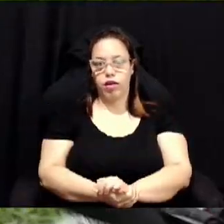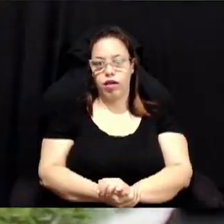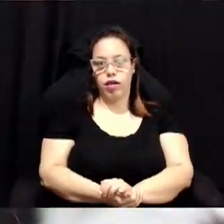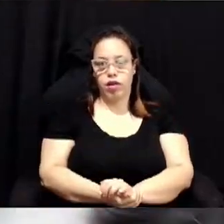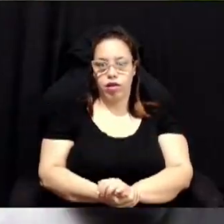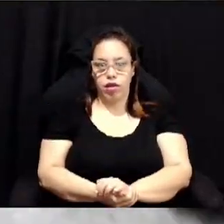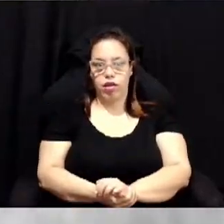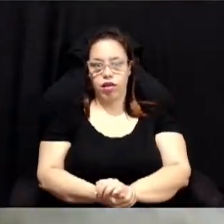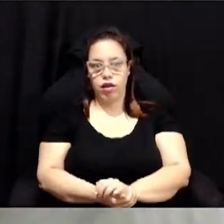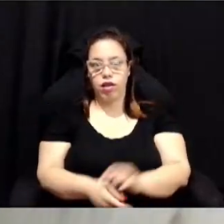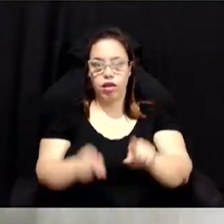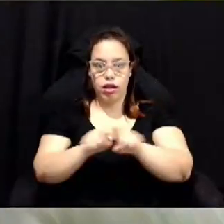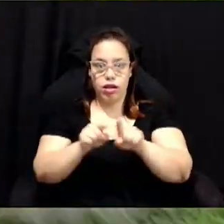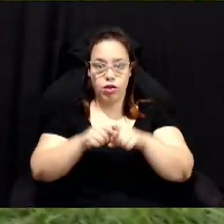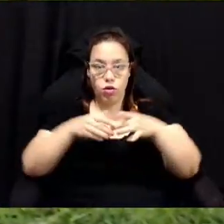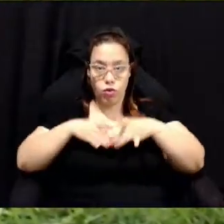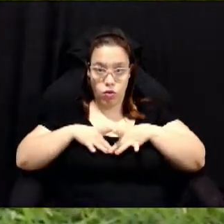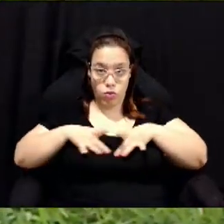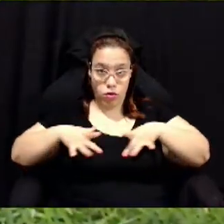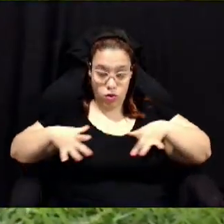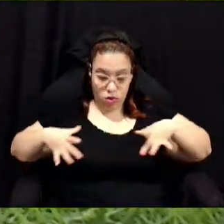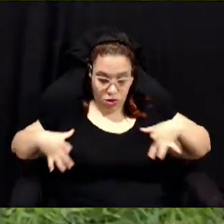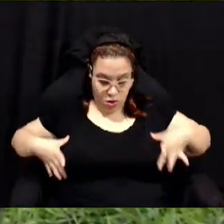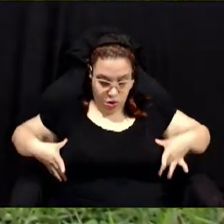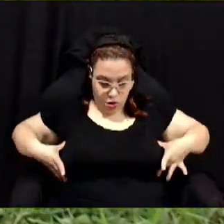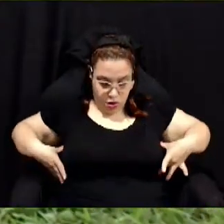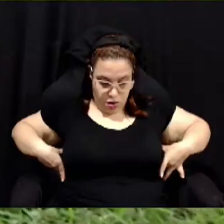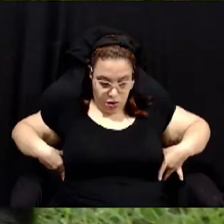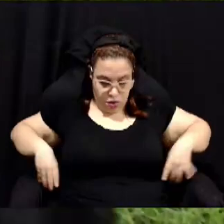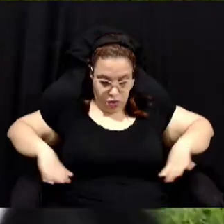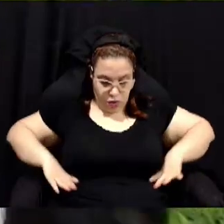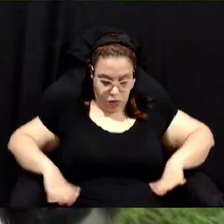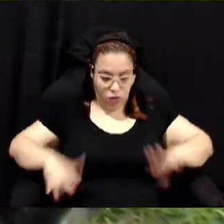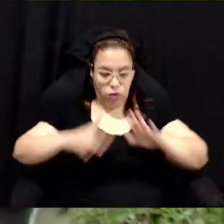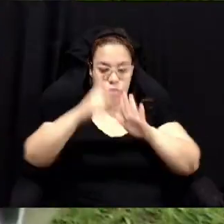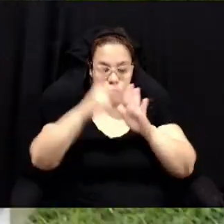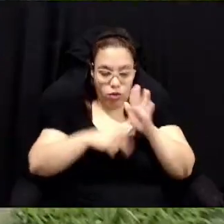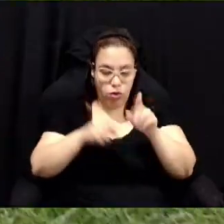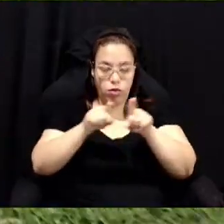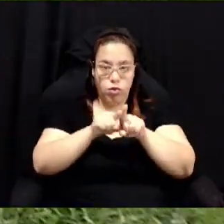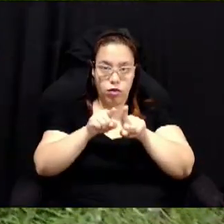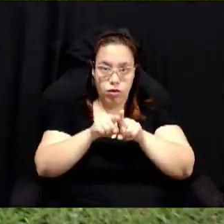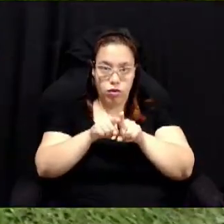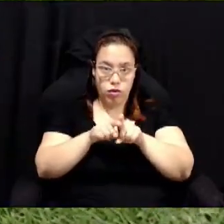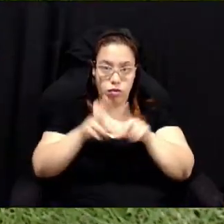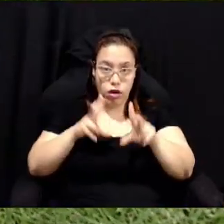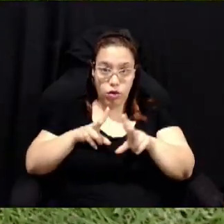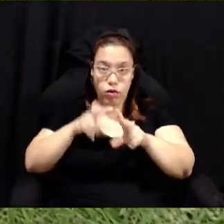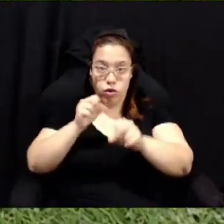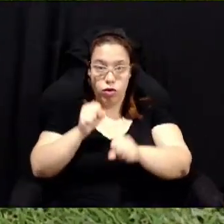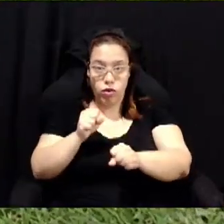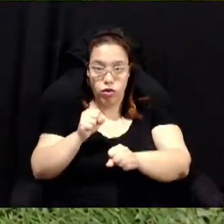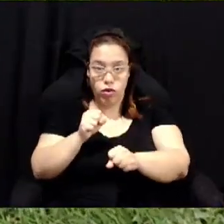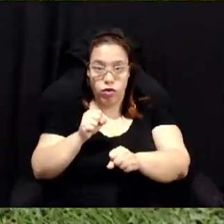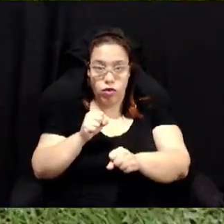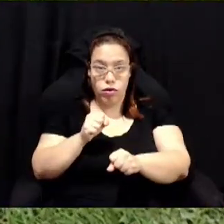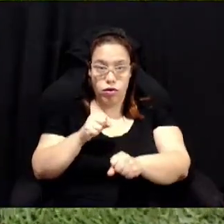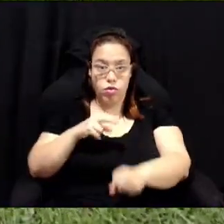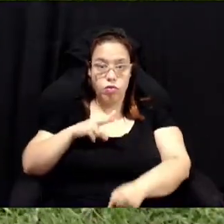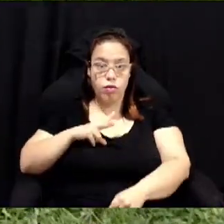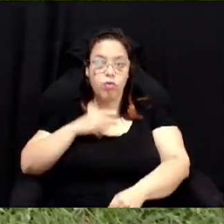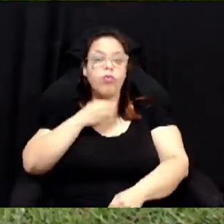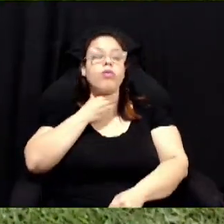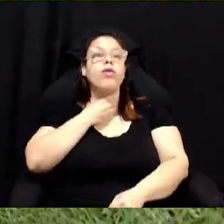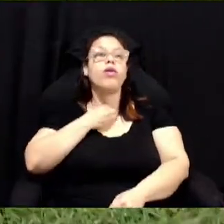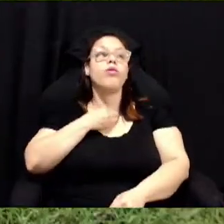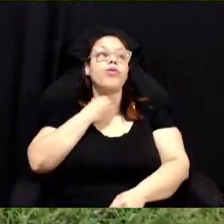também uma peitoral. A peitoral é importante, a peitoral própria também, que é mais resistente, para não forçar o pescoço. Por exemplo, o animal